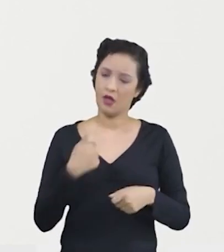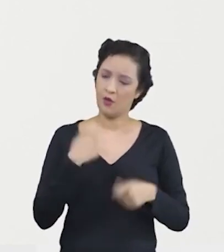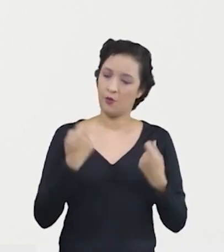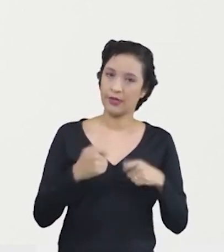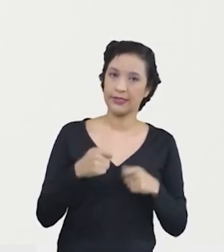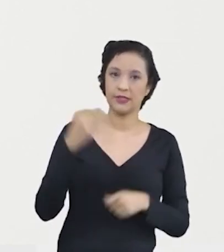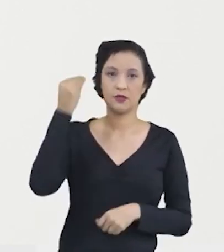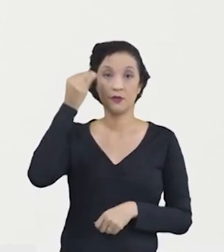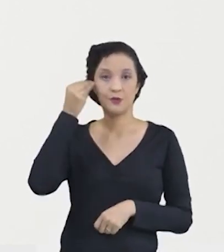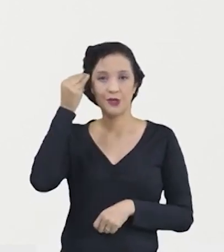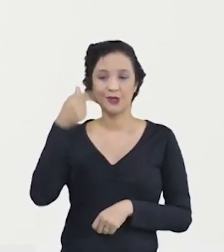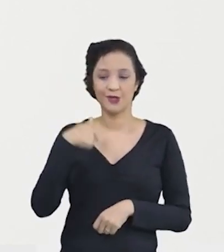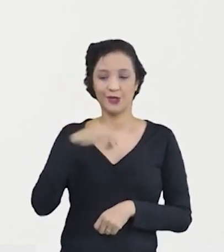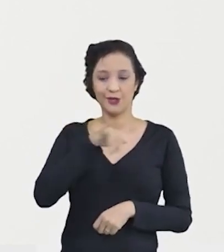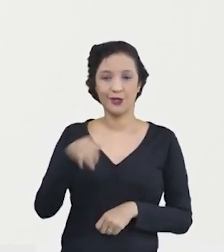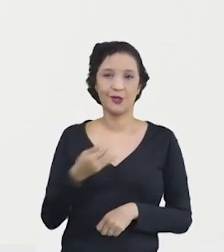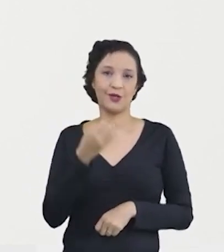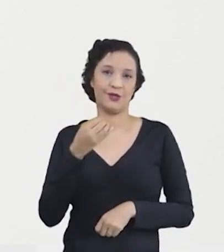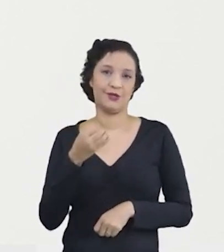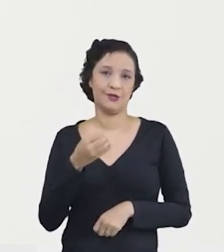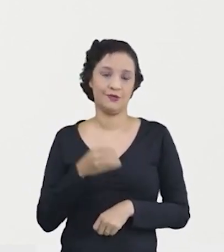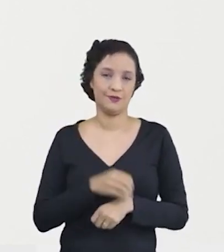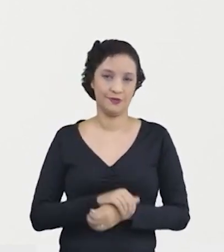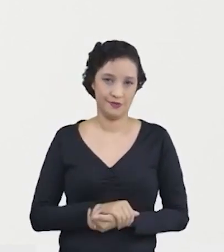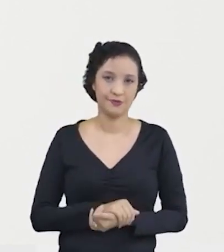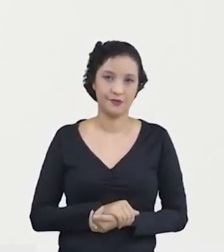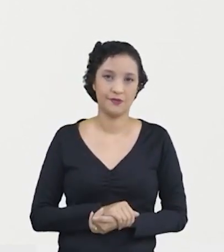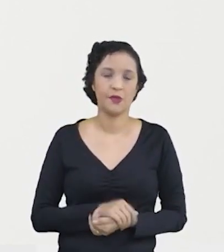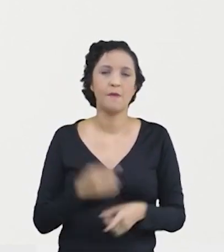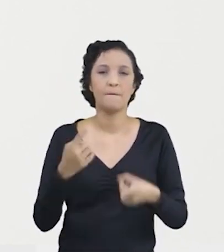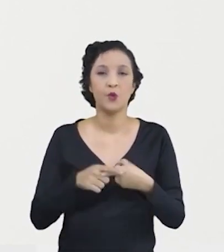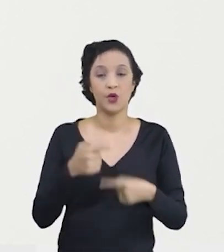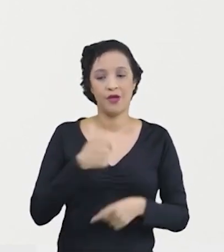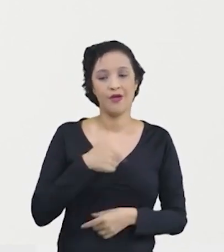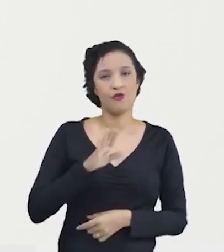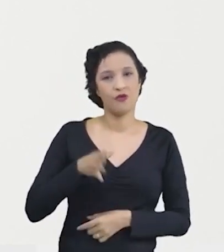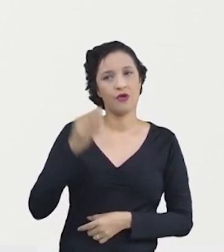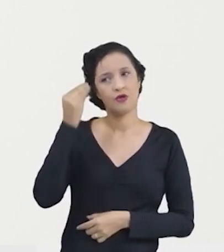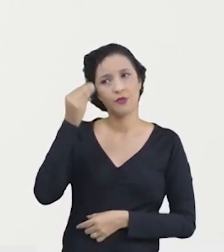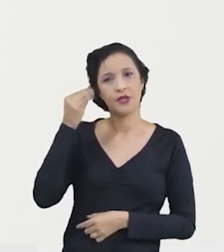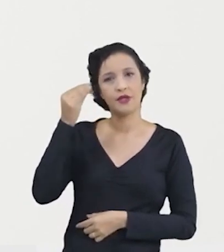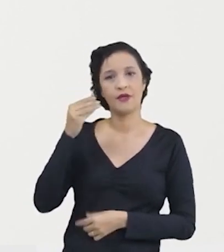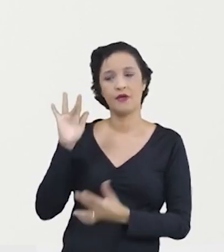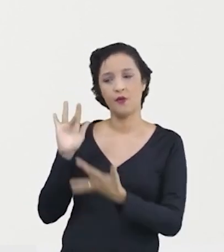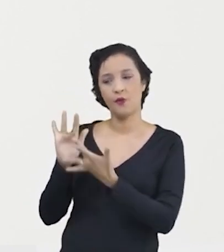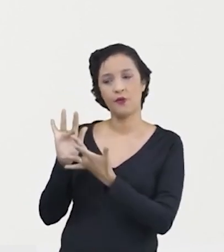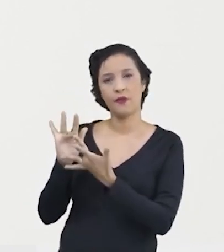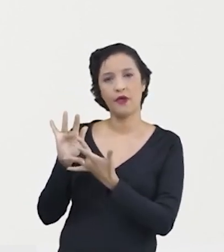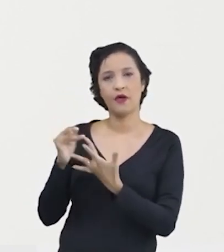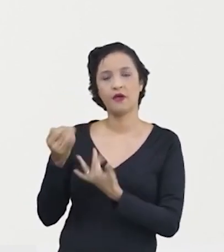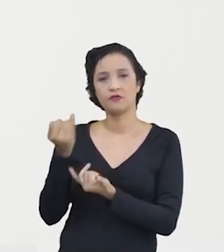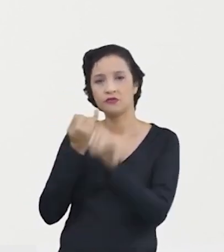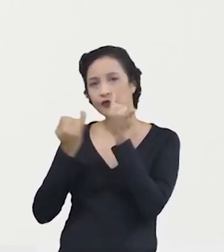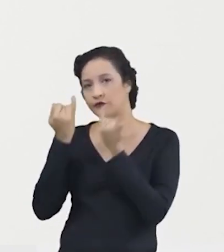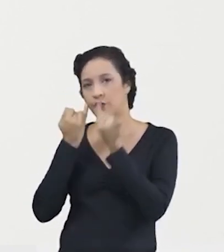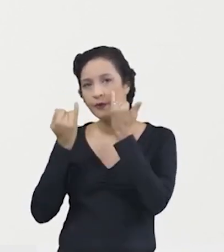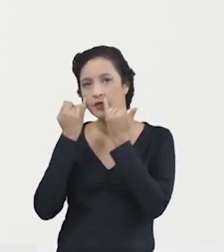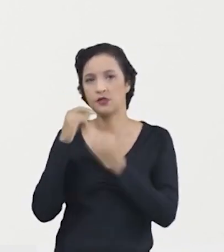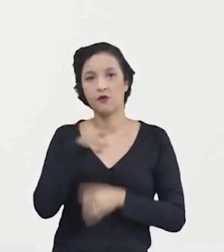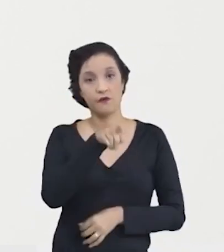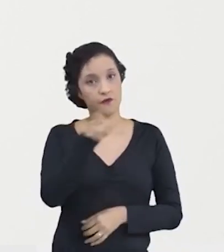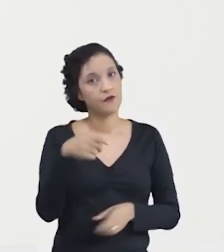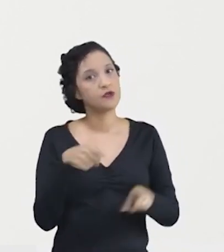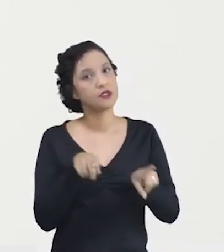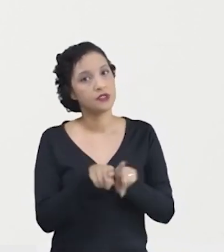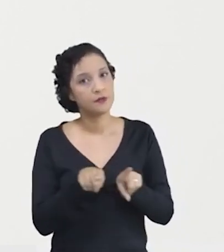interpretações do texto também. Porque eu já vivi até determinado momento. Vocês também já tiveram contato com várias informações e isso ajuda a gente a